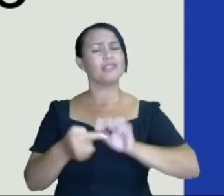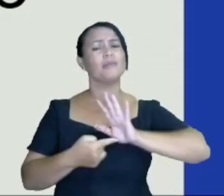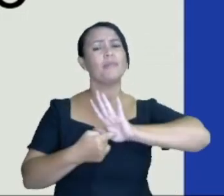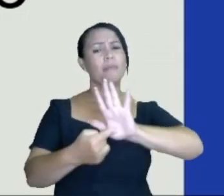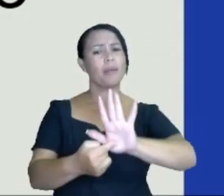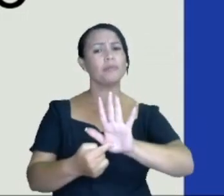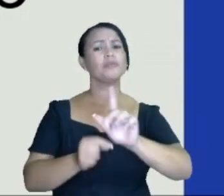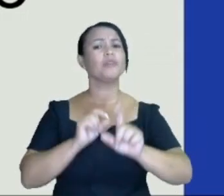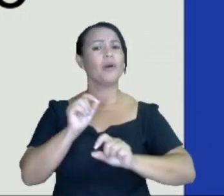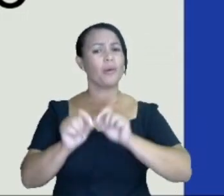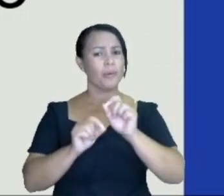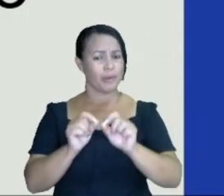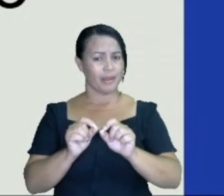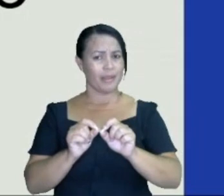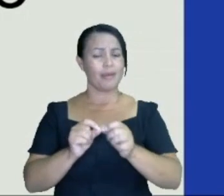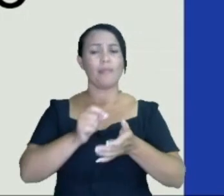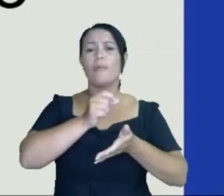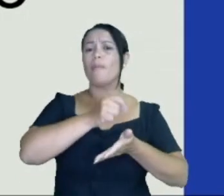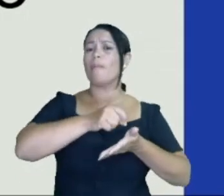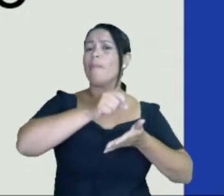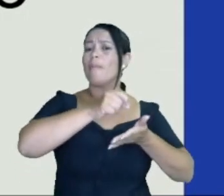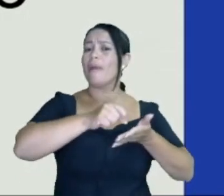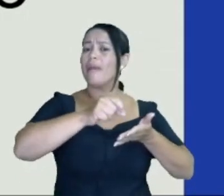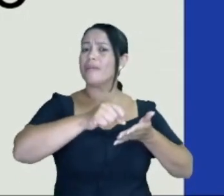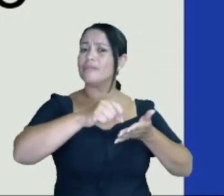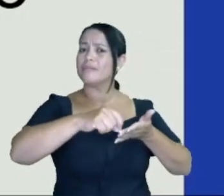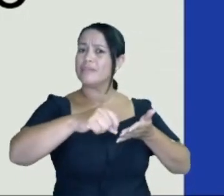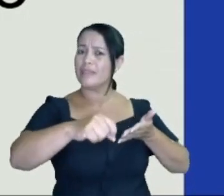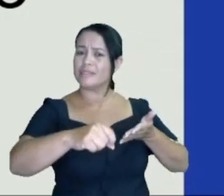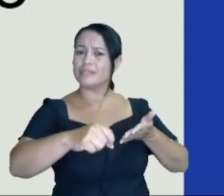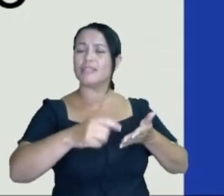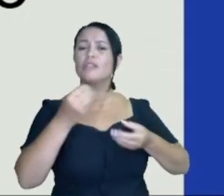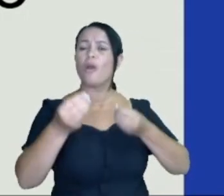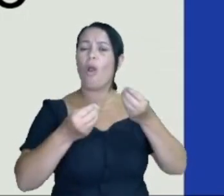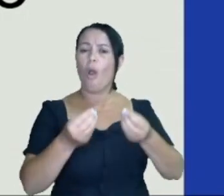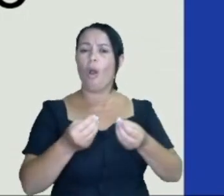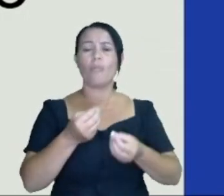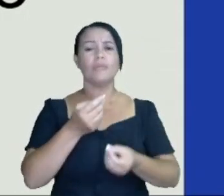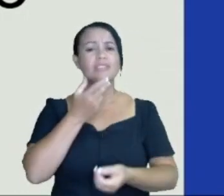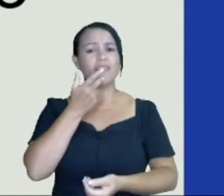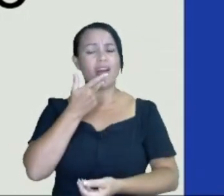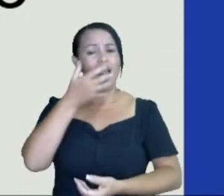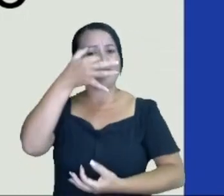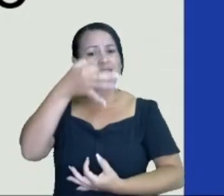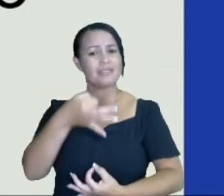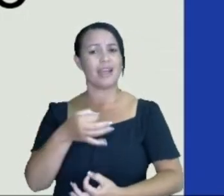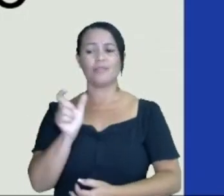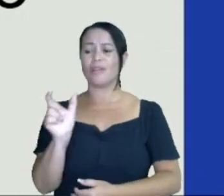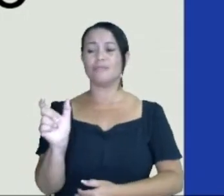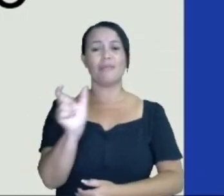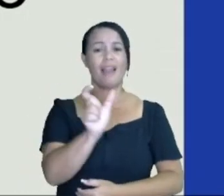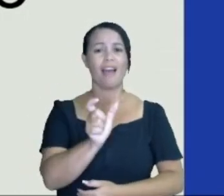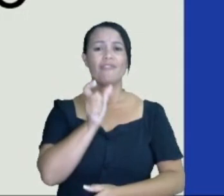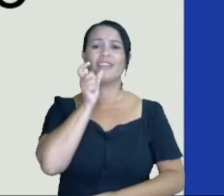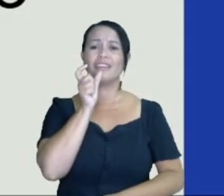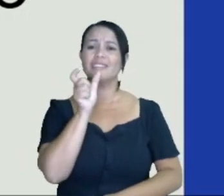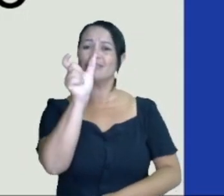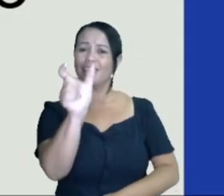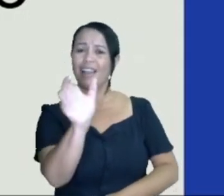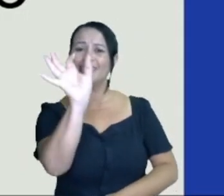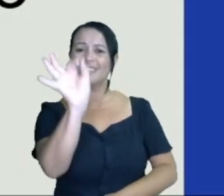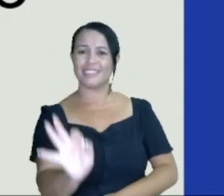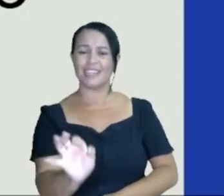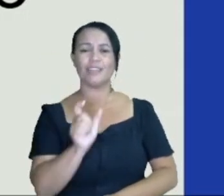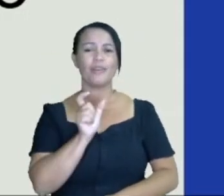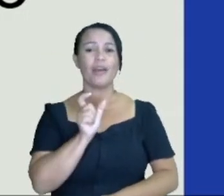criadas por meio da escrita de orientar a pronúncia correta das palavras quanto à